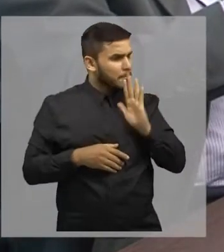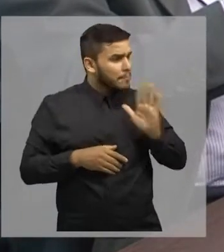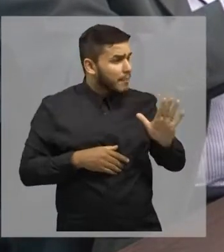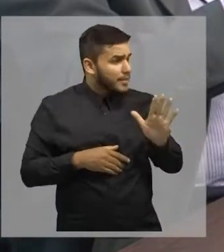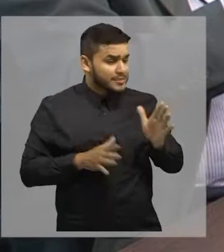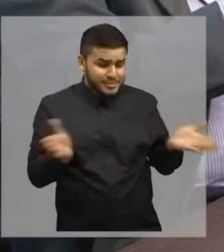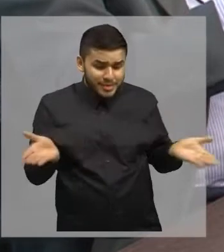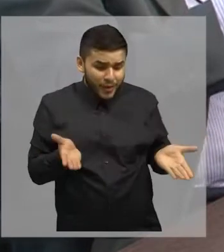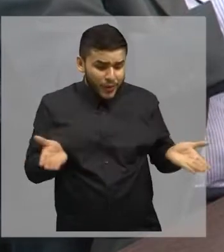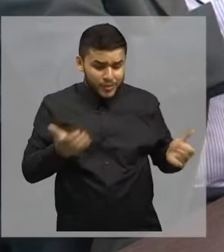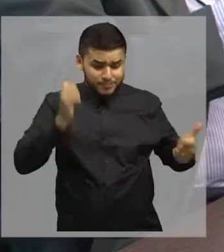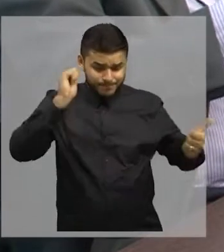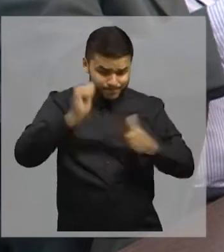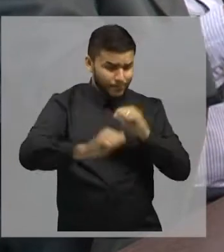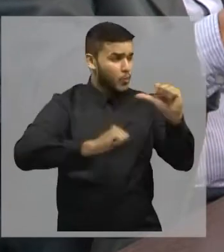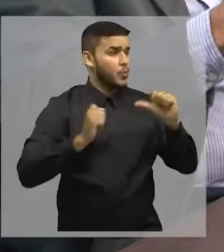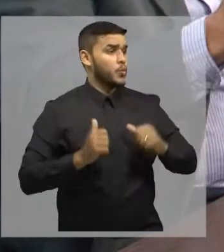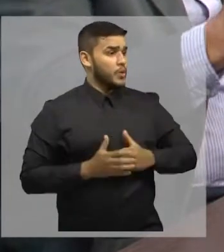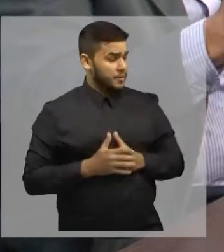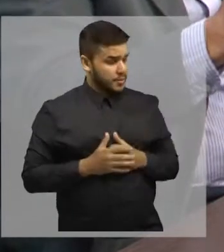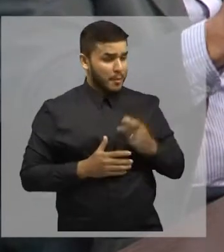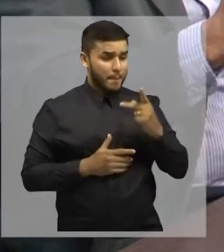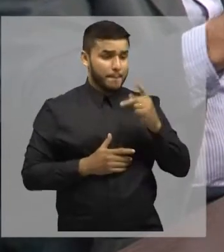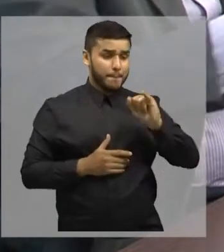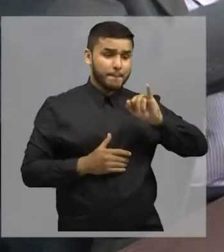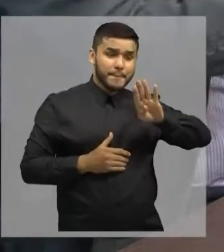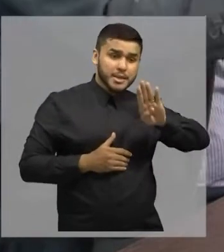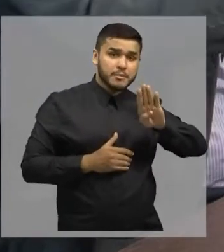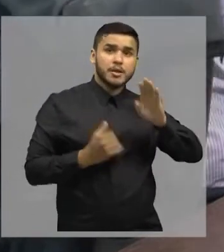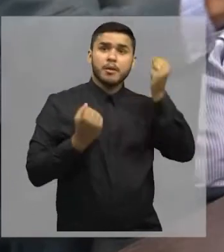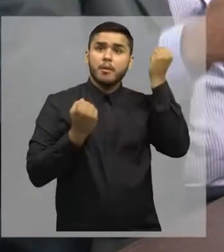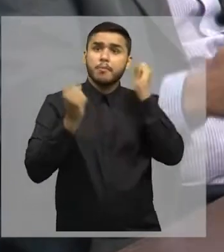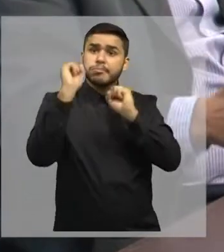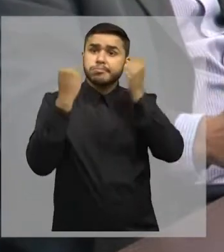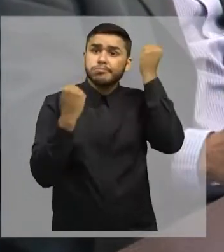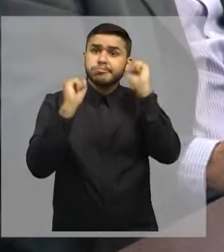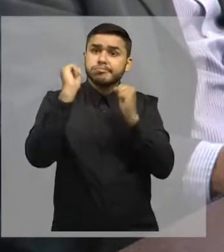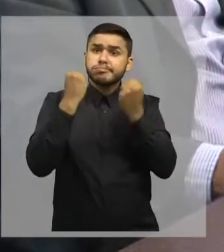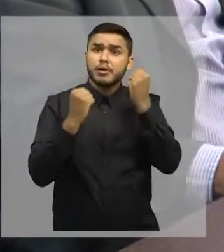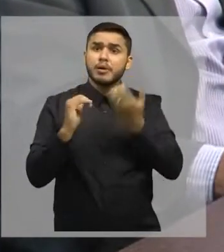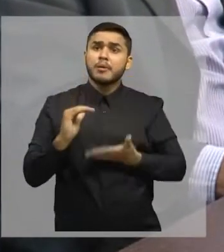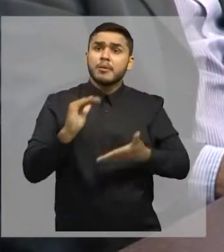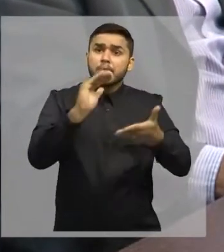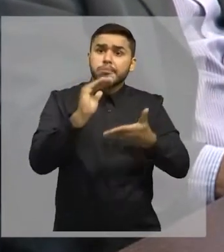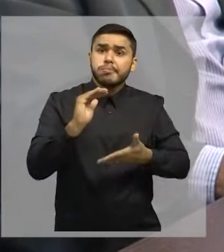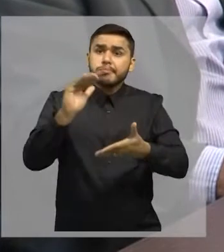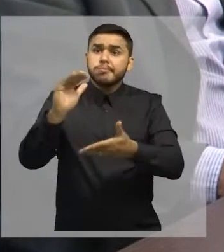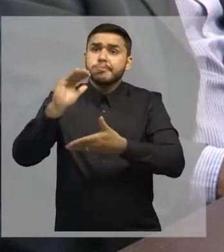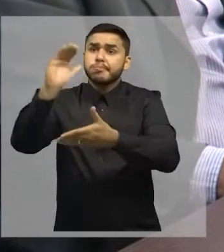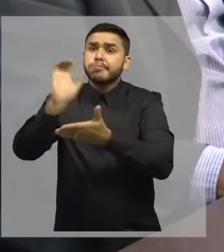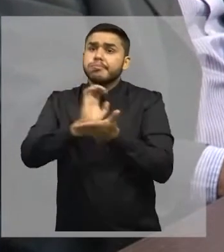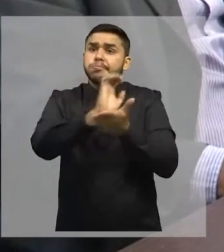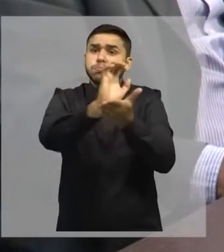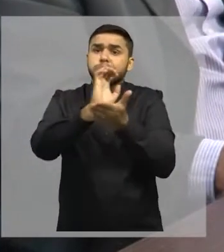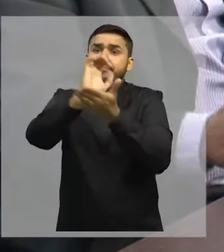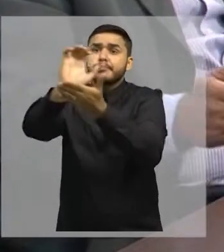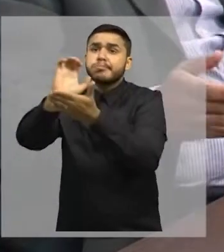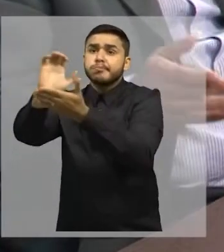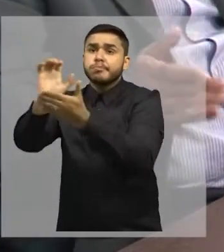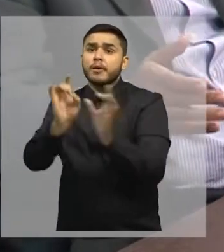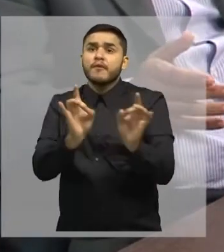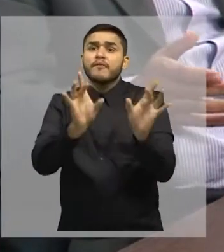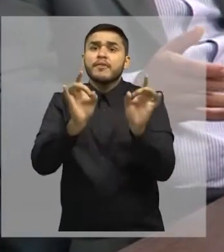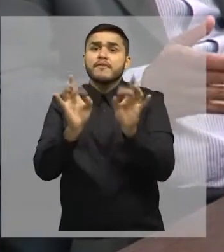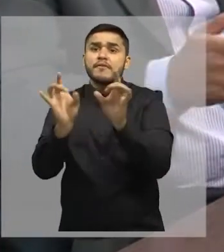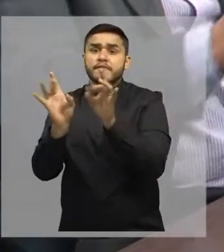reverteu, né? Ou seja, a nossa indústria perdeu uma participação enorme no mercado internacional. Quer dizer, estamos com